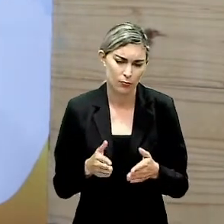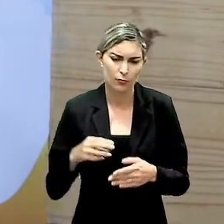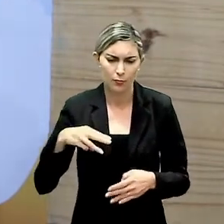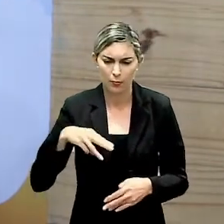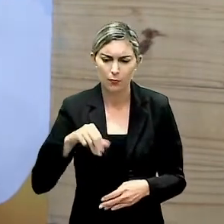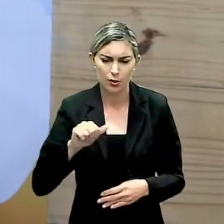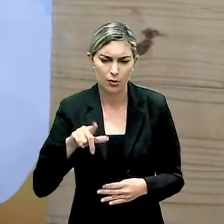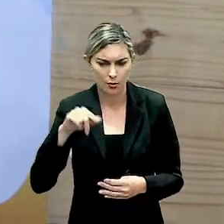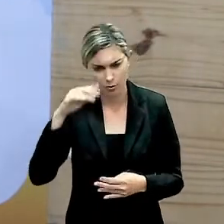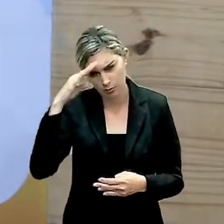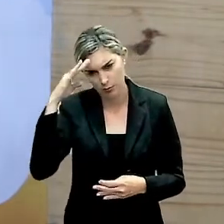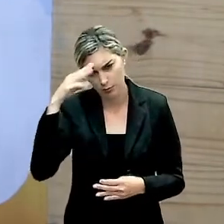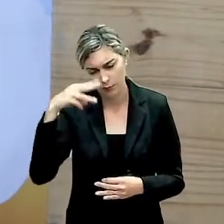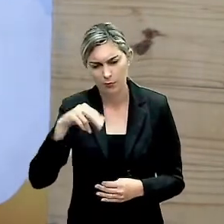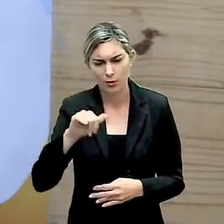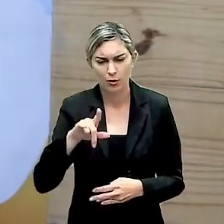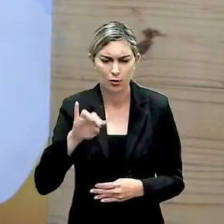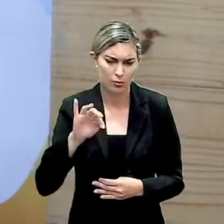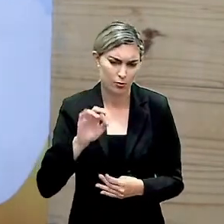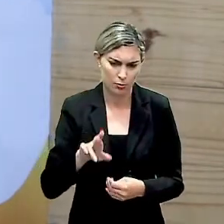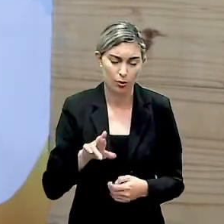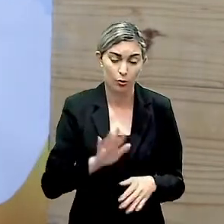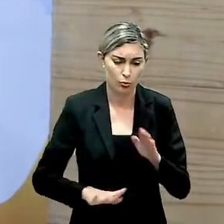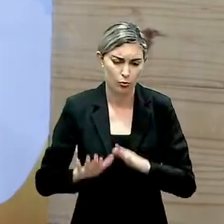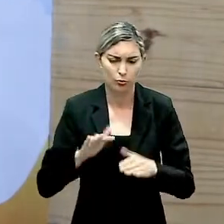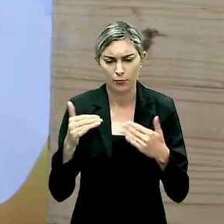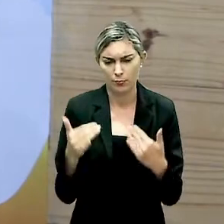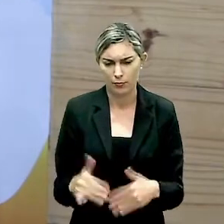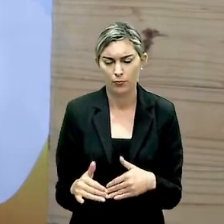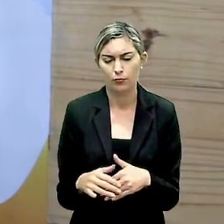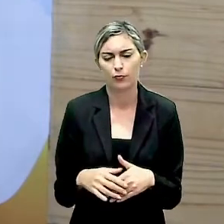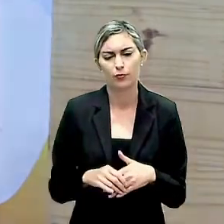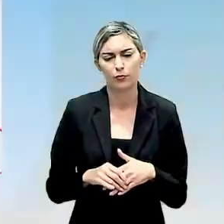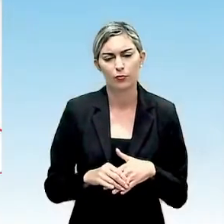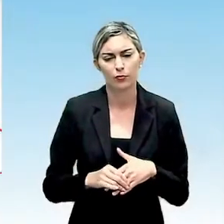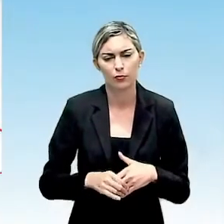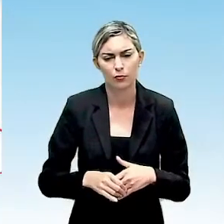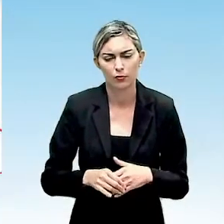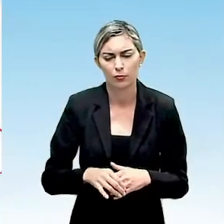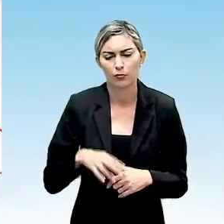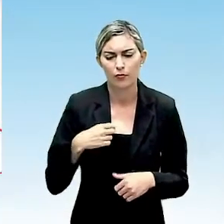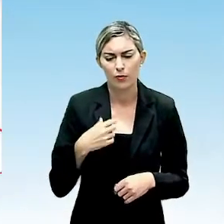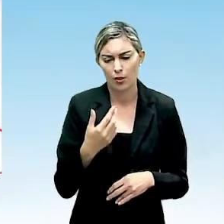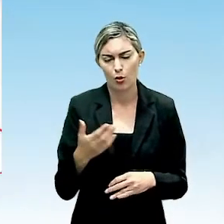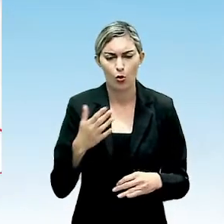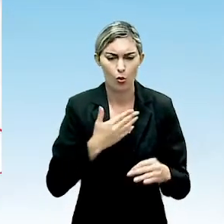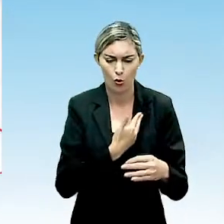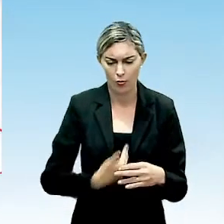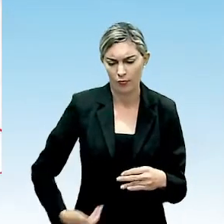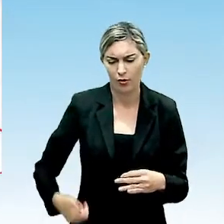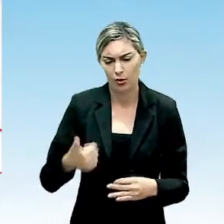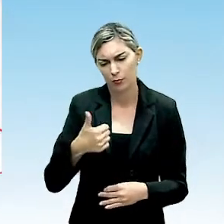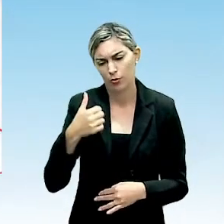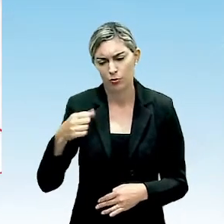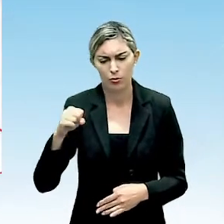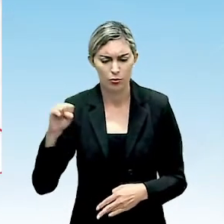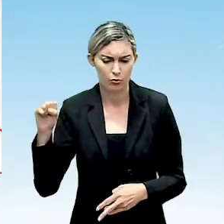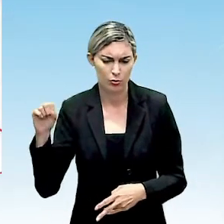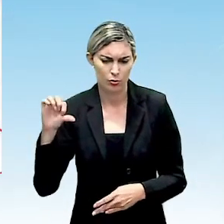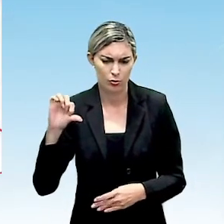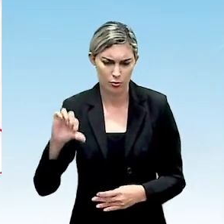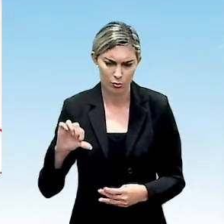militar. Beleza? Vale aí esse detalhe, cuidado na prova. Deodoro da Fonseca vai governar de 1889